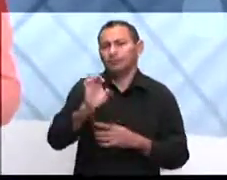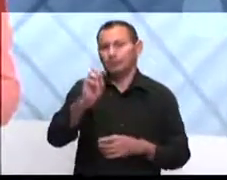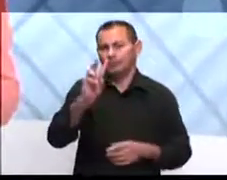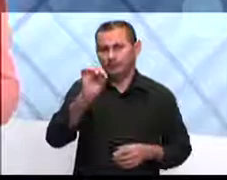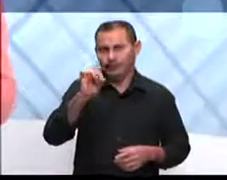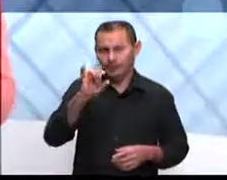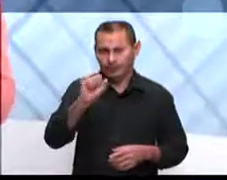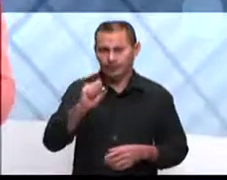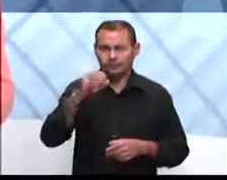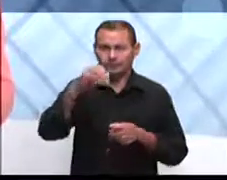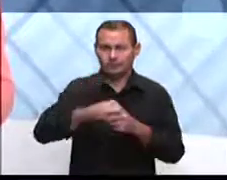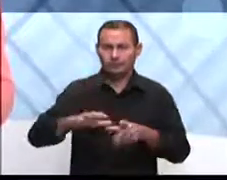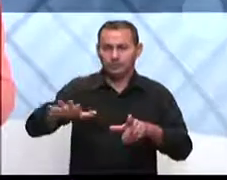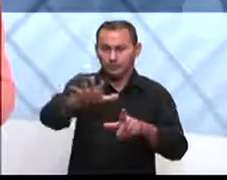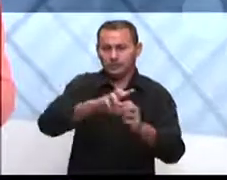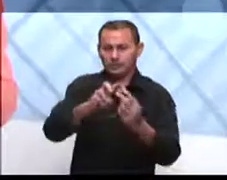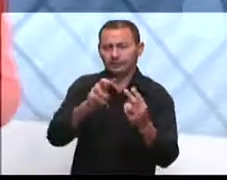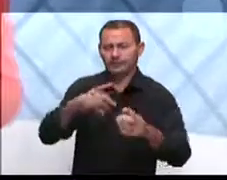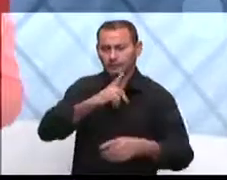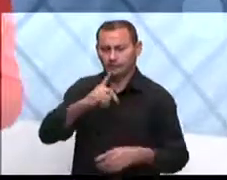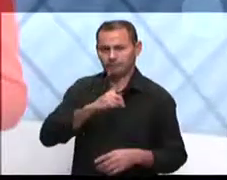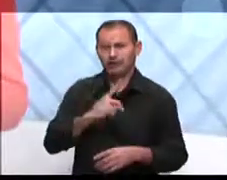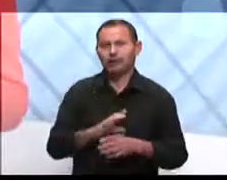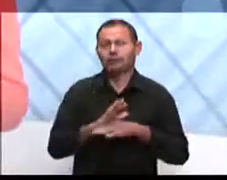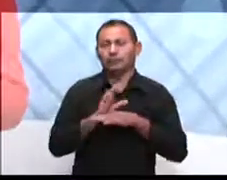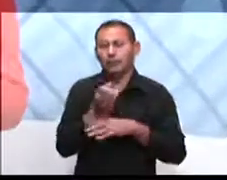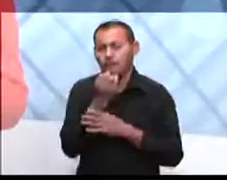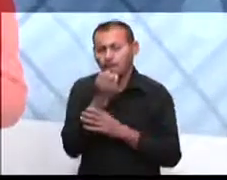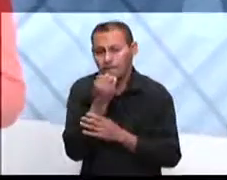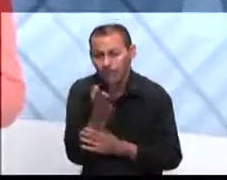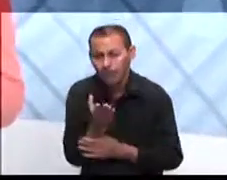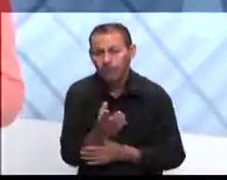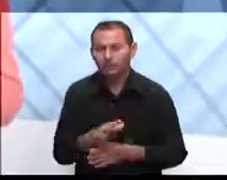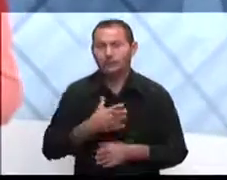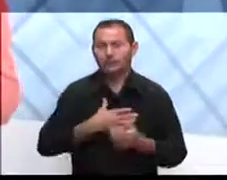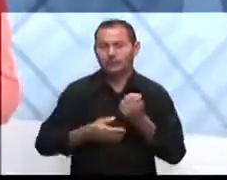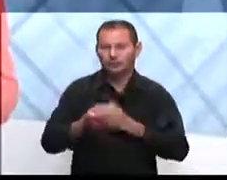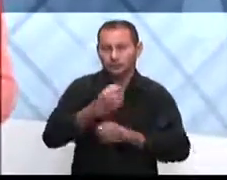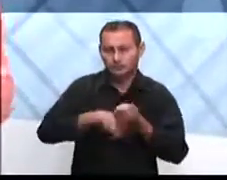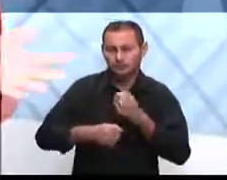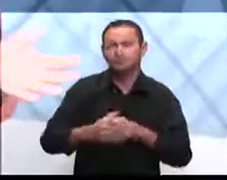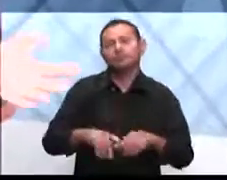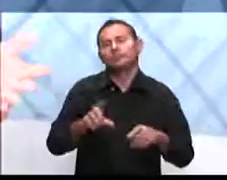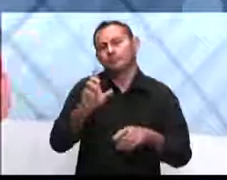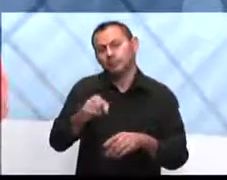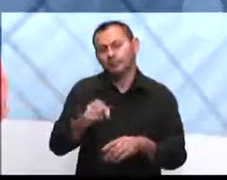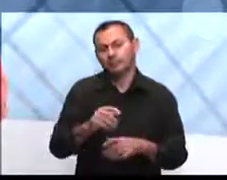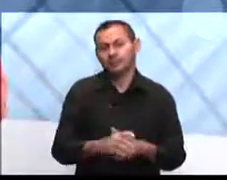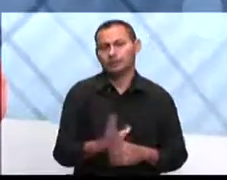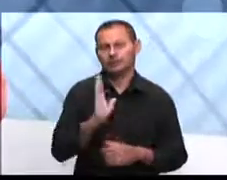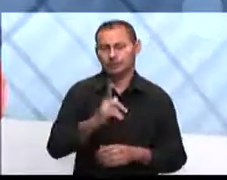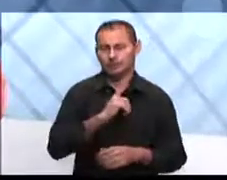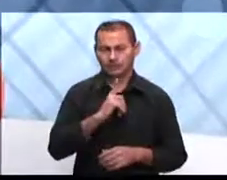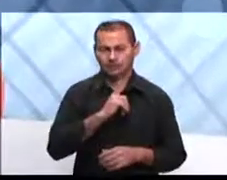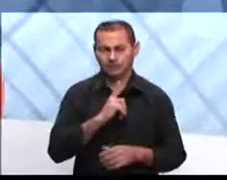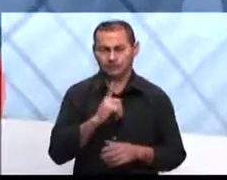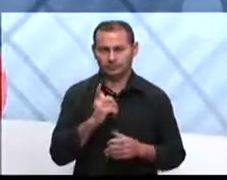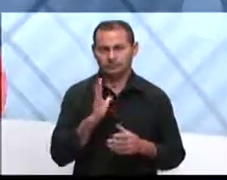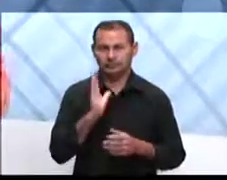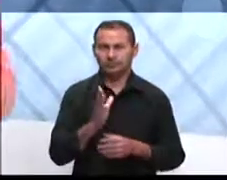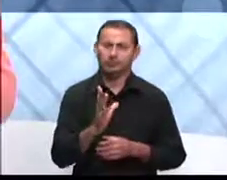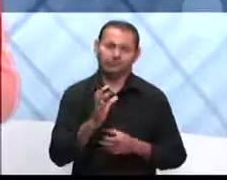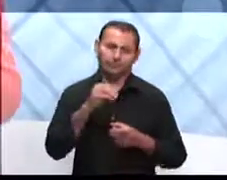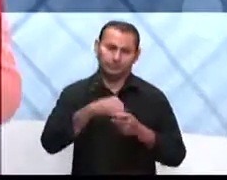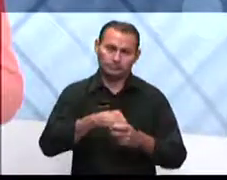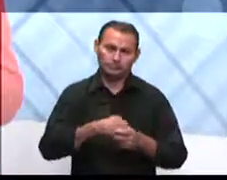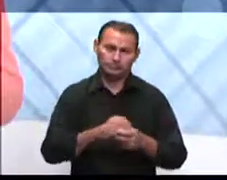no mercado do ambiente eu encontrar favorável ao meu negócio, então, né, então já tem aí, né, já cabe